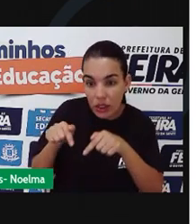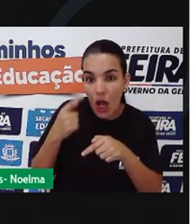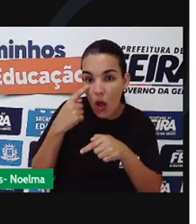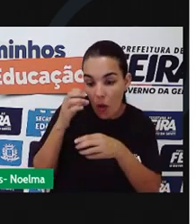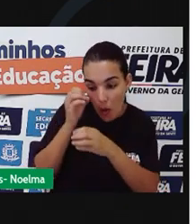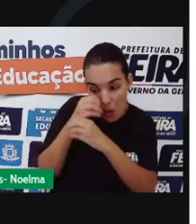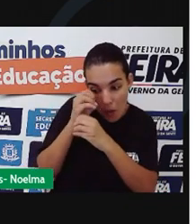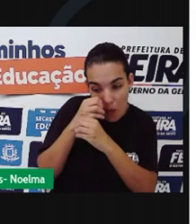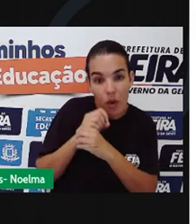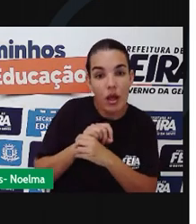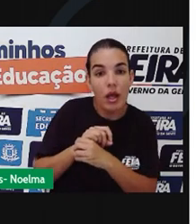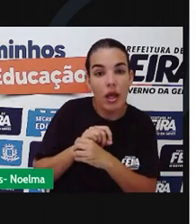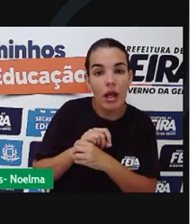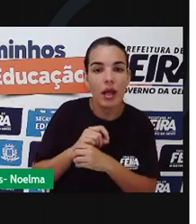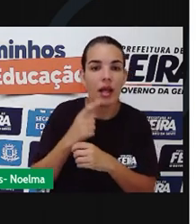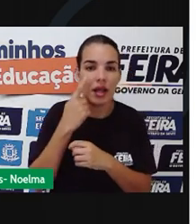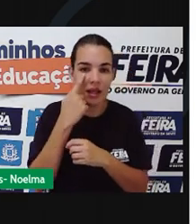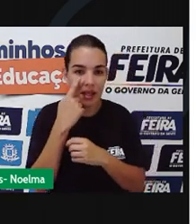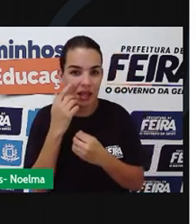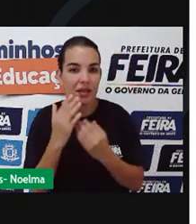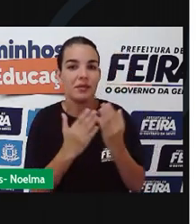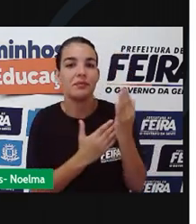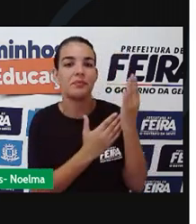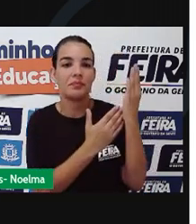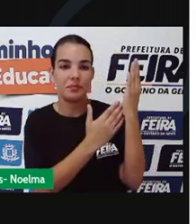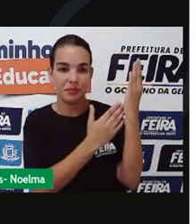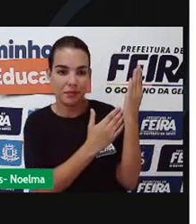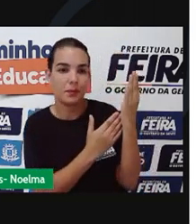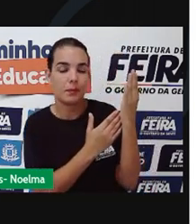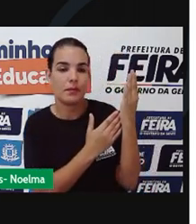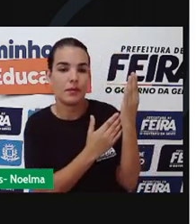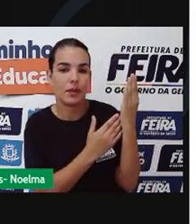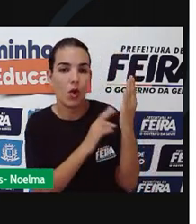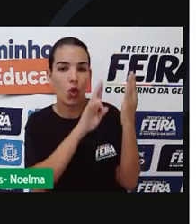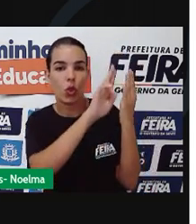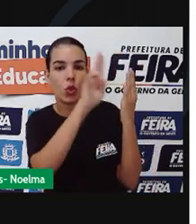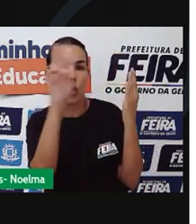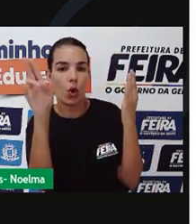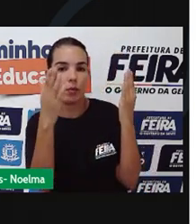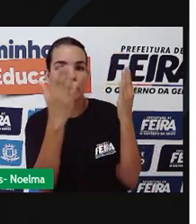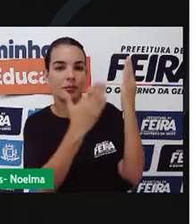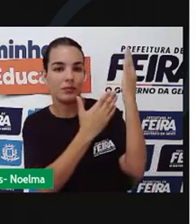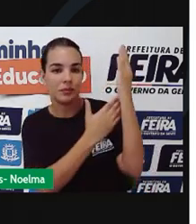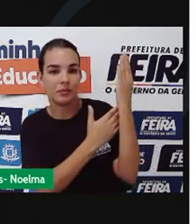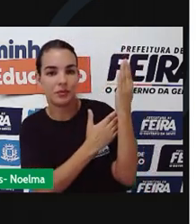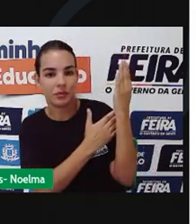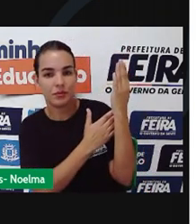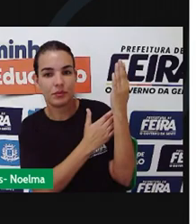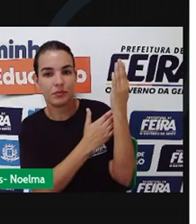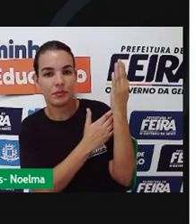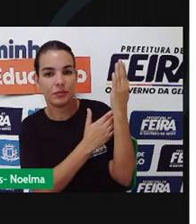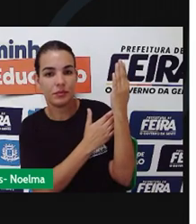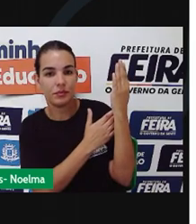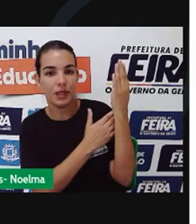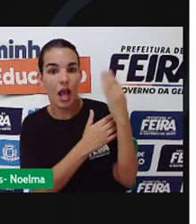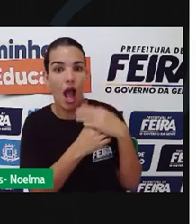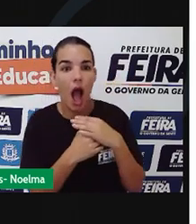essa coisa esquisita eu sou que a minha está vendo é uma bactéria e o nome dela é esqueriquiacoli